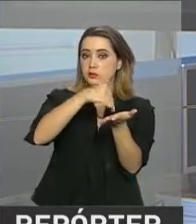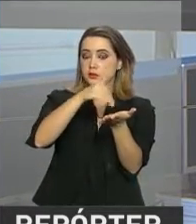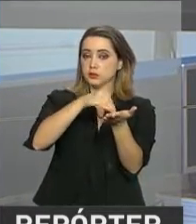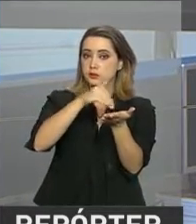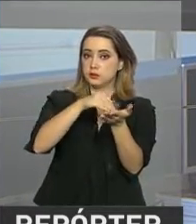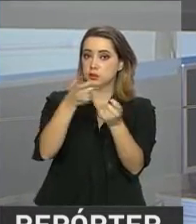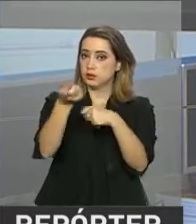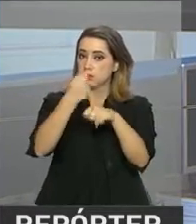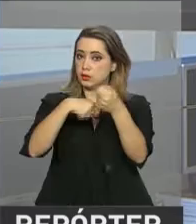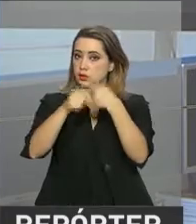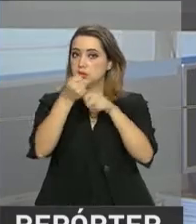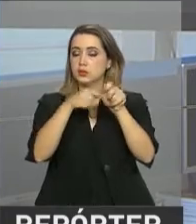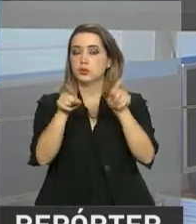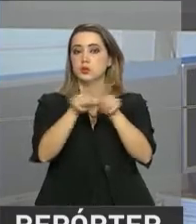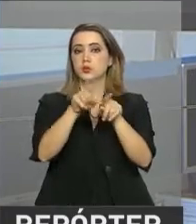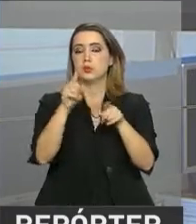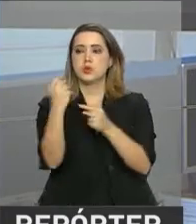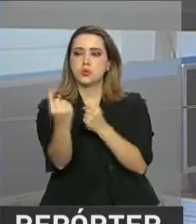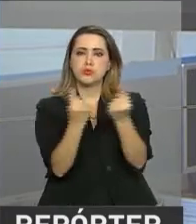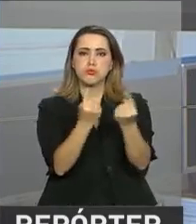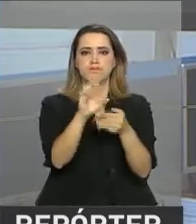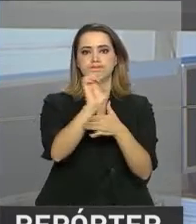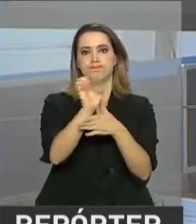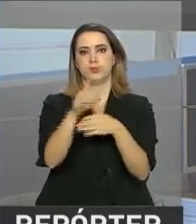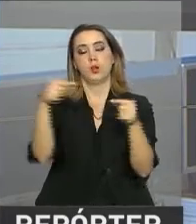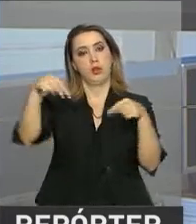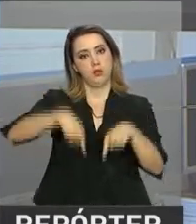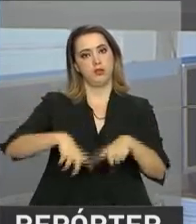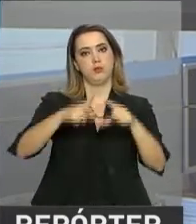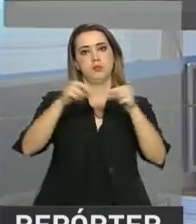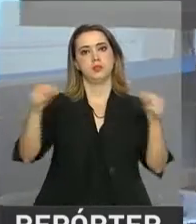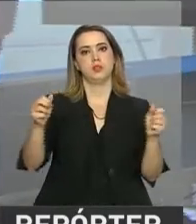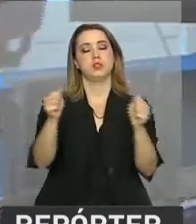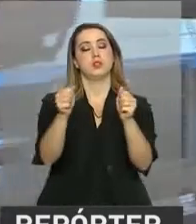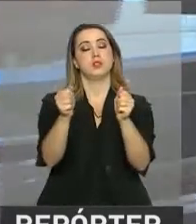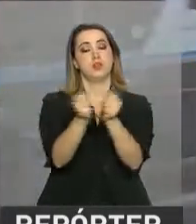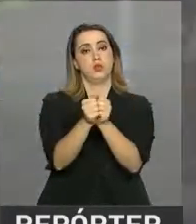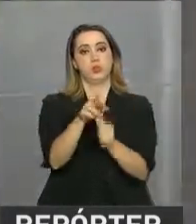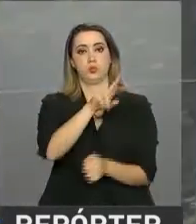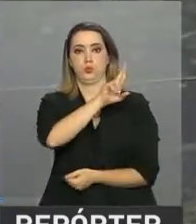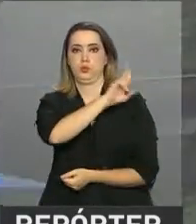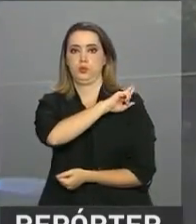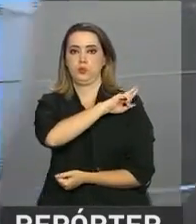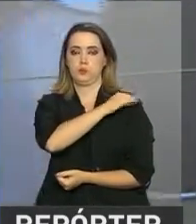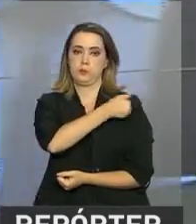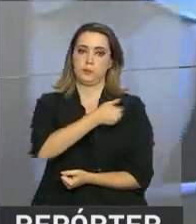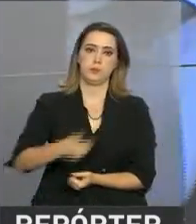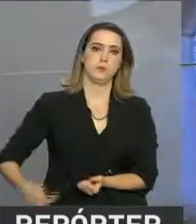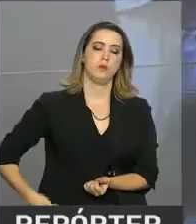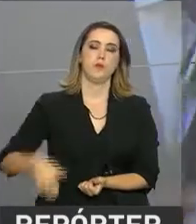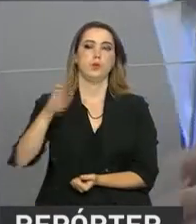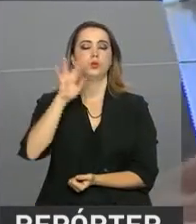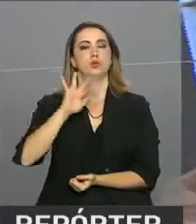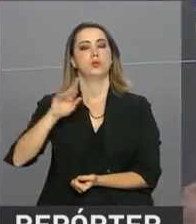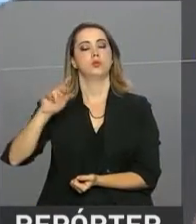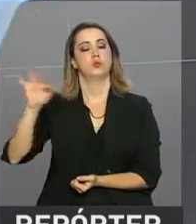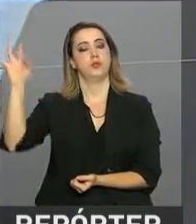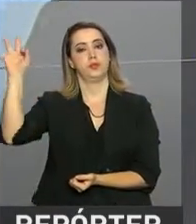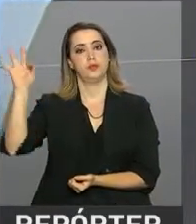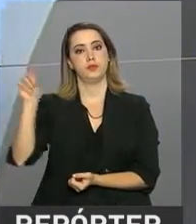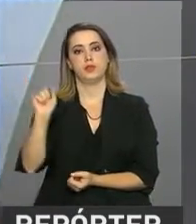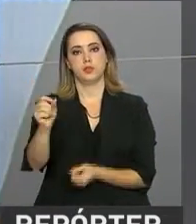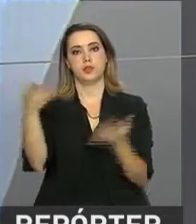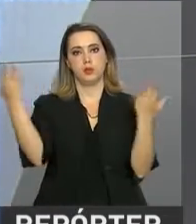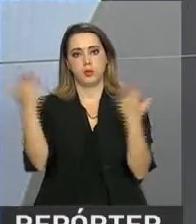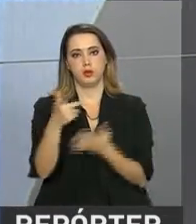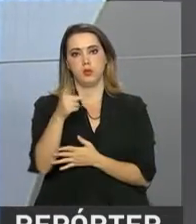estão reunidos em brasília com representantes do governo federal ao vivo do ministério da fazenda o repórter paulo la sálvia tem as informações